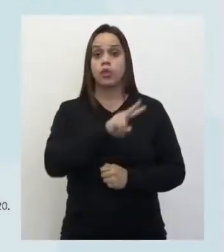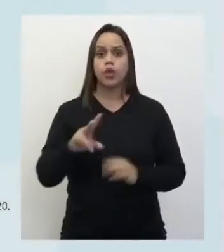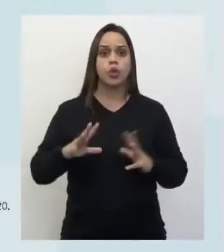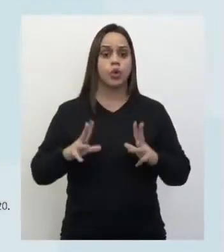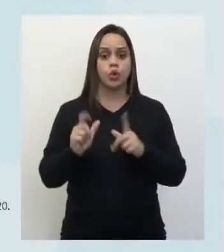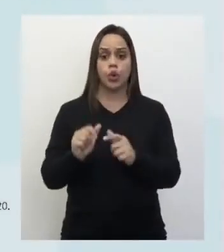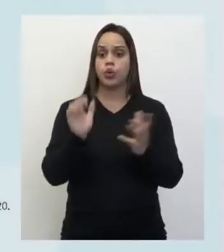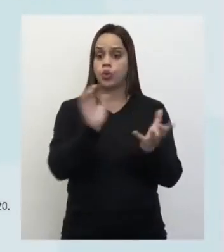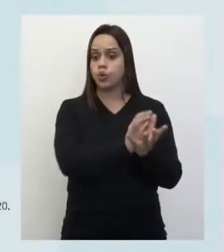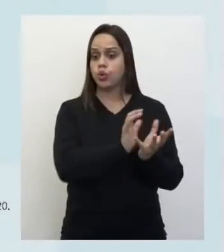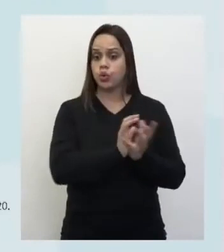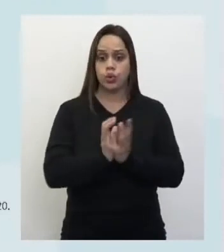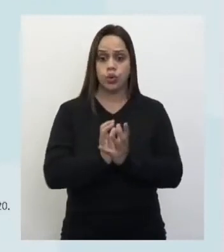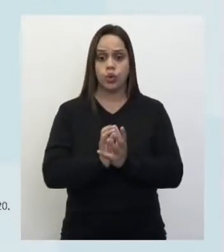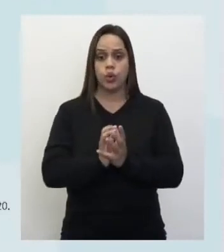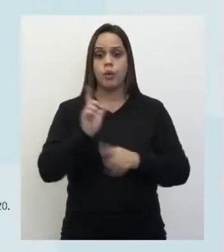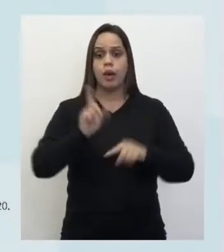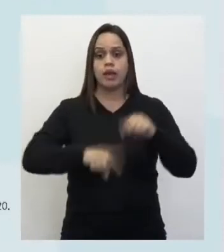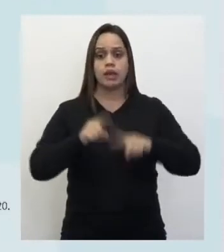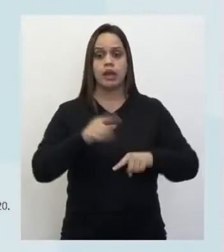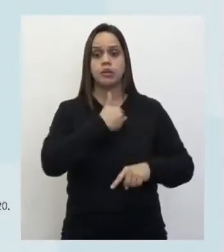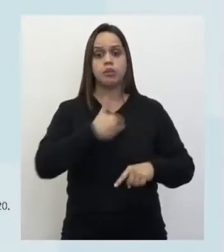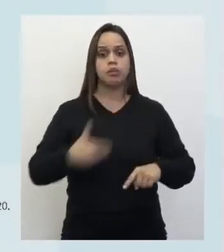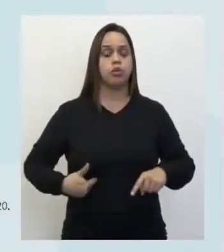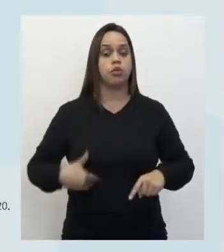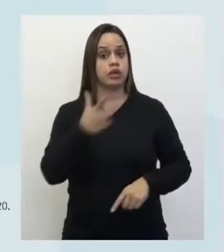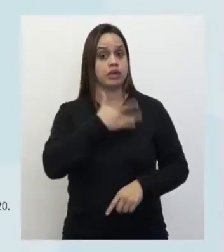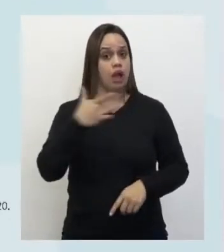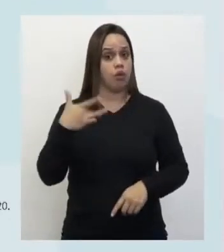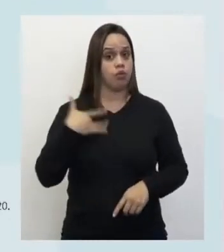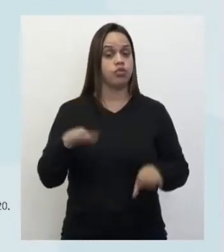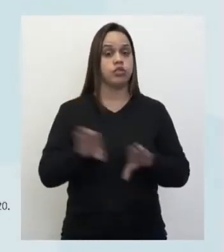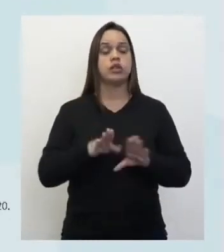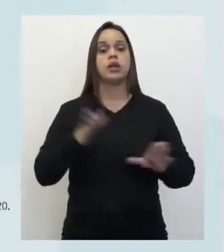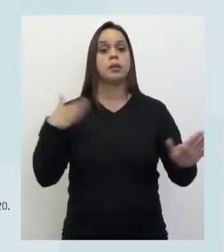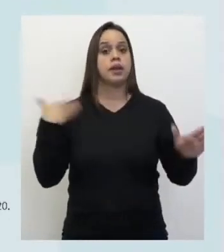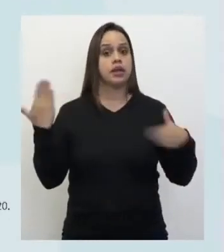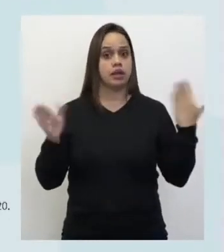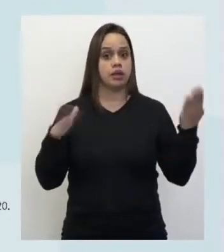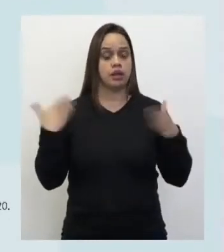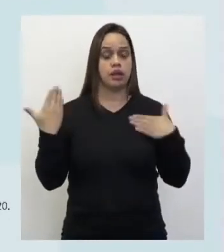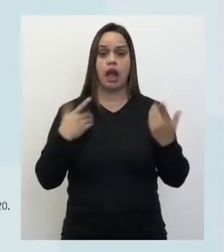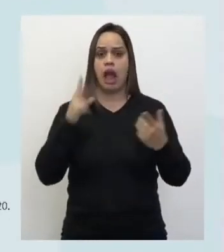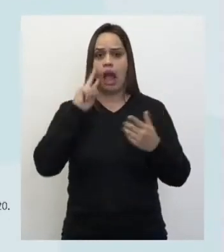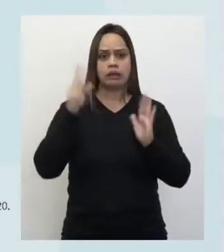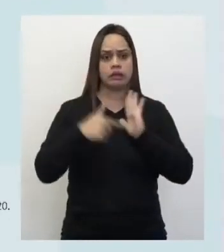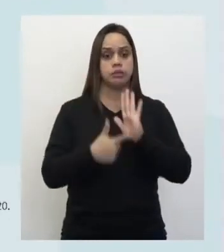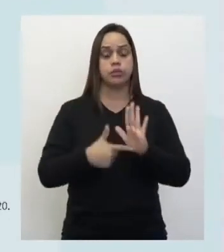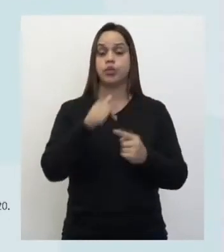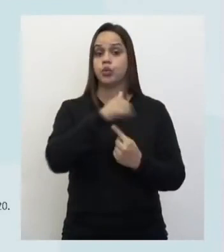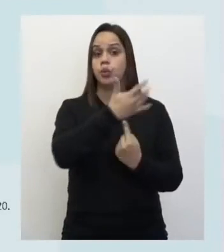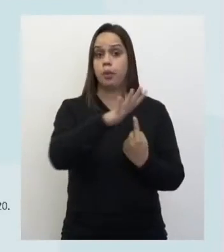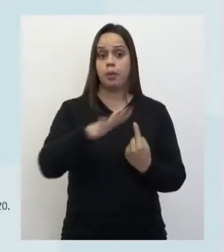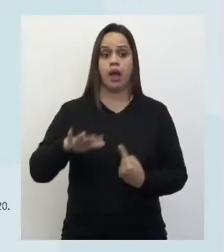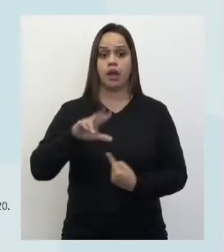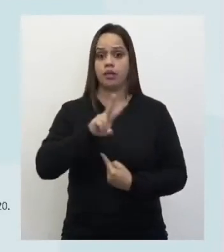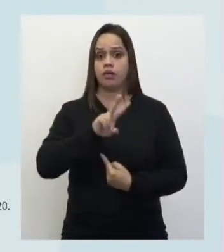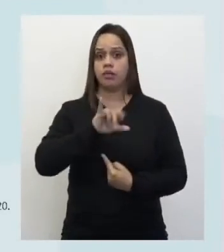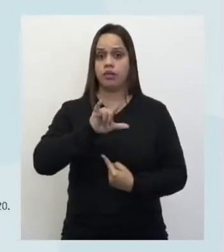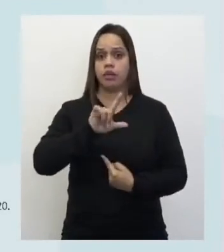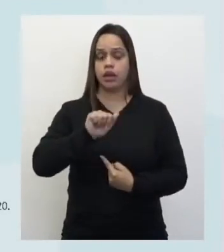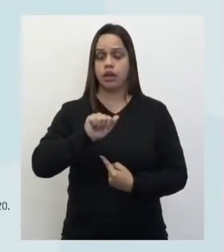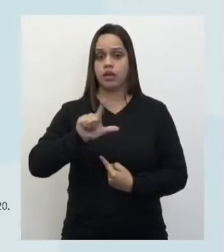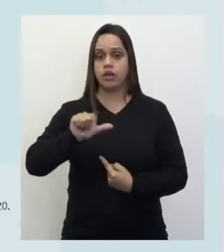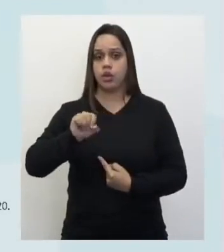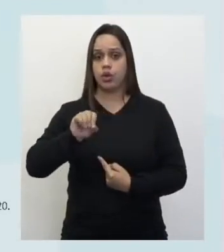saúde e lazer. Aí a gente tem uma foto de um parque, que é o Parque Vila Lobos, aqui na cidade de São Paulo, frequentado